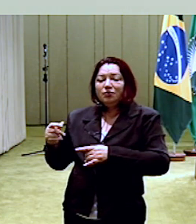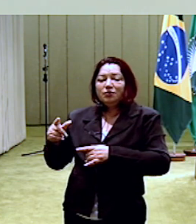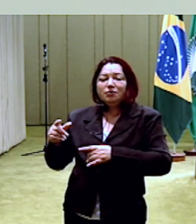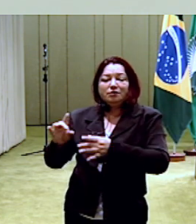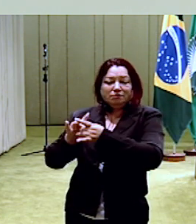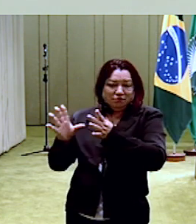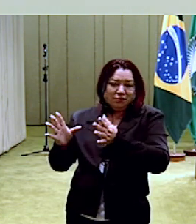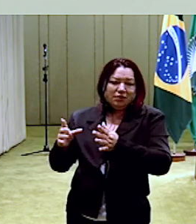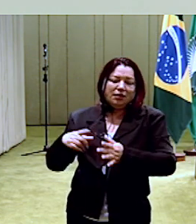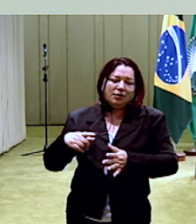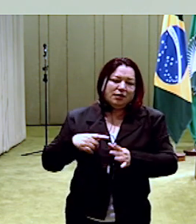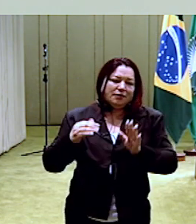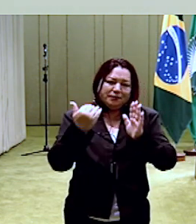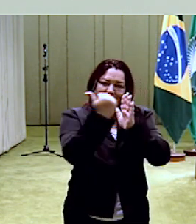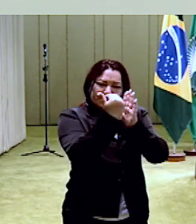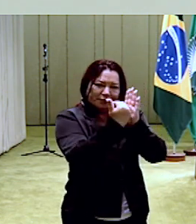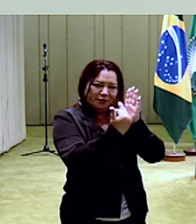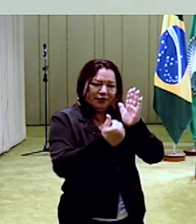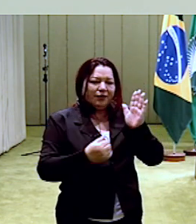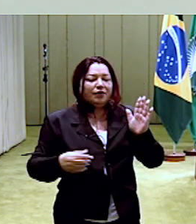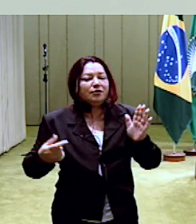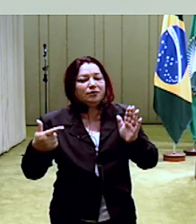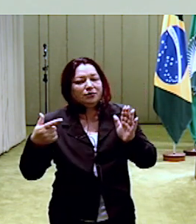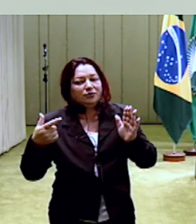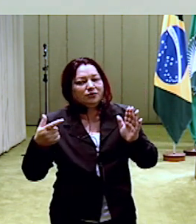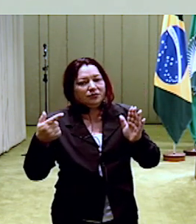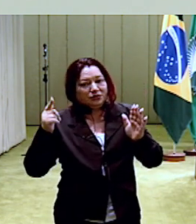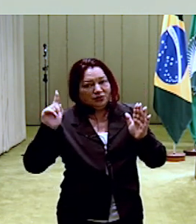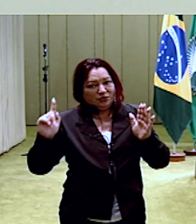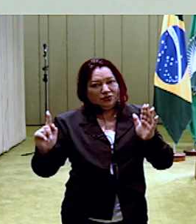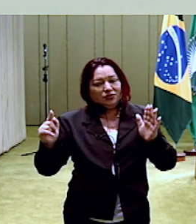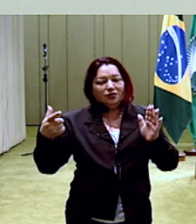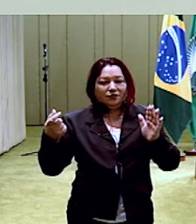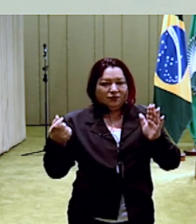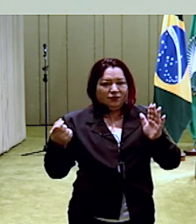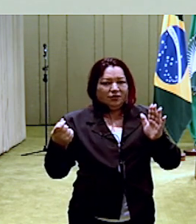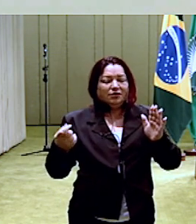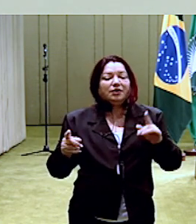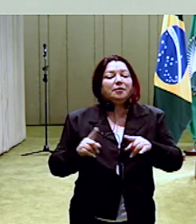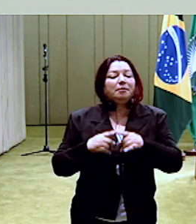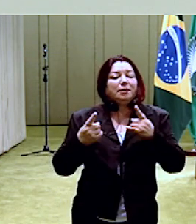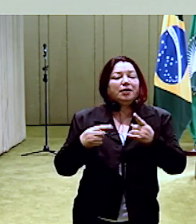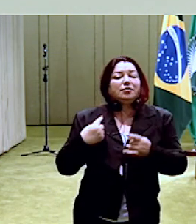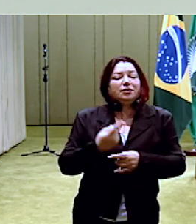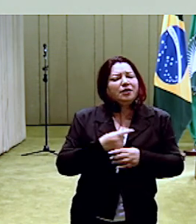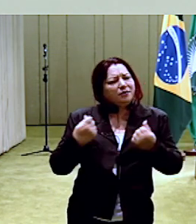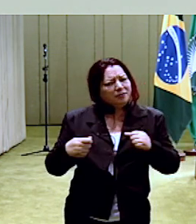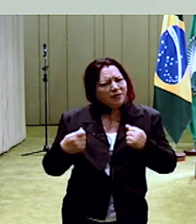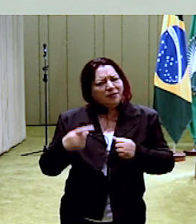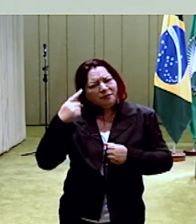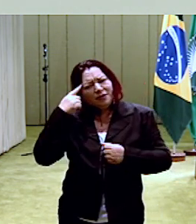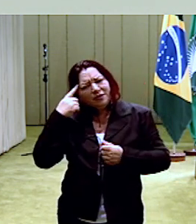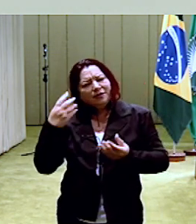pauta que vai estar no G20, inclusive, é uma pauta que o Brasil tem que encampar, eu tenho feito bastante campanha nisso. Mas eu também acho que a gente tem